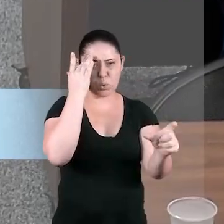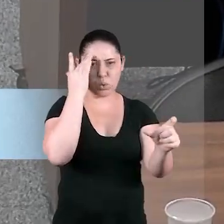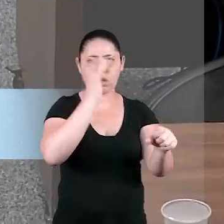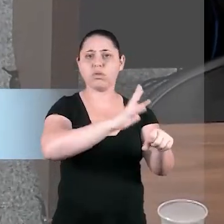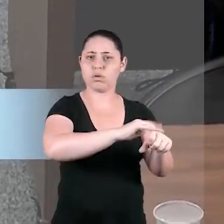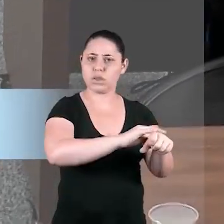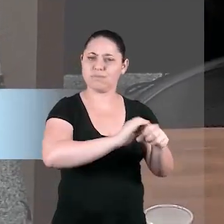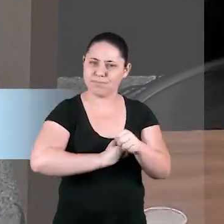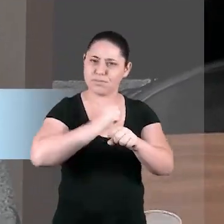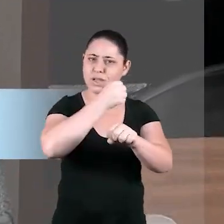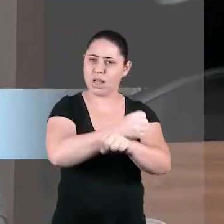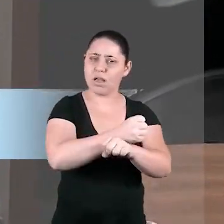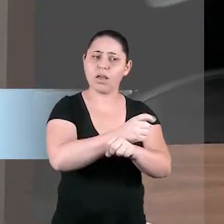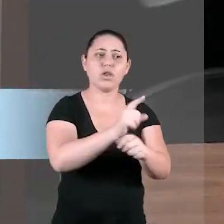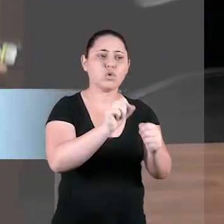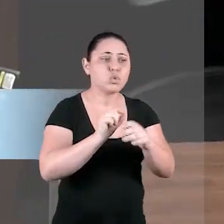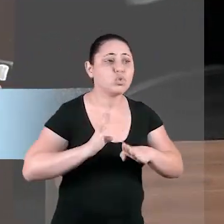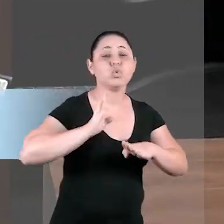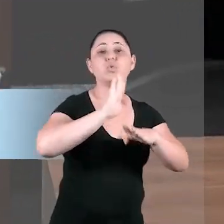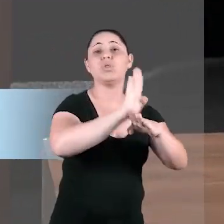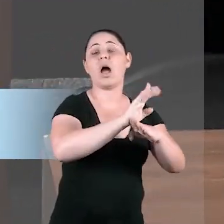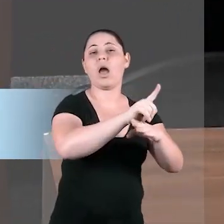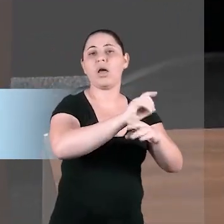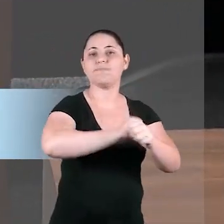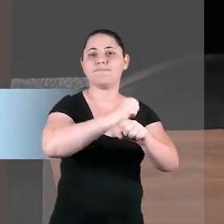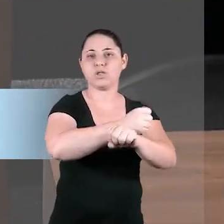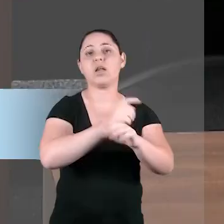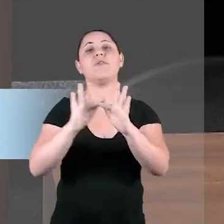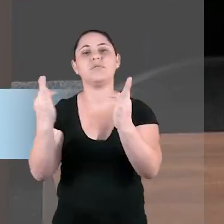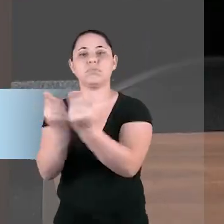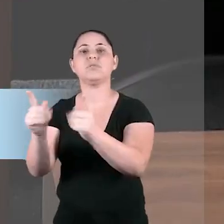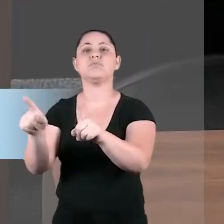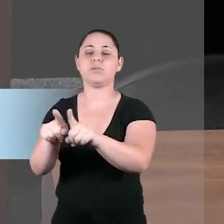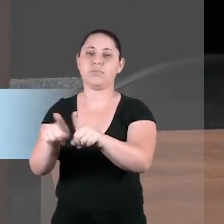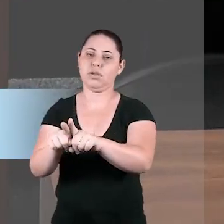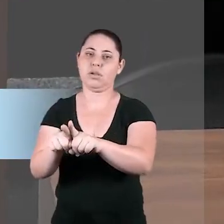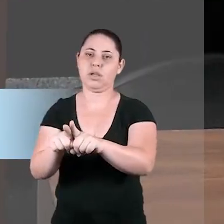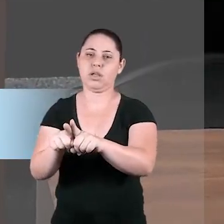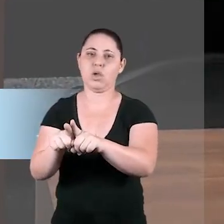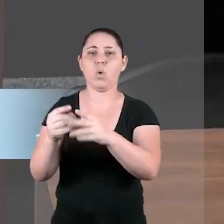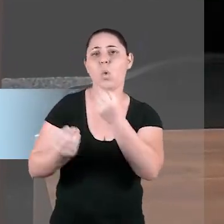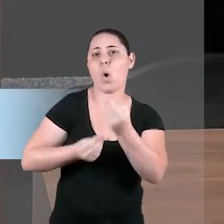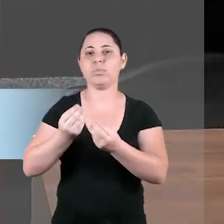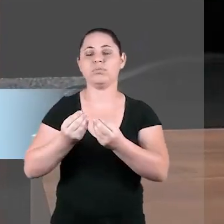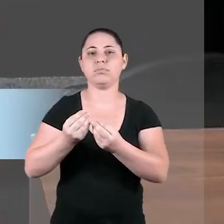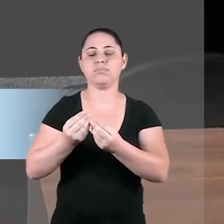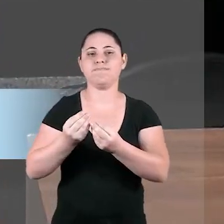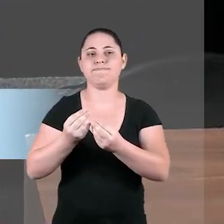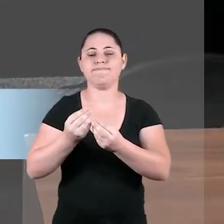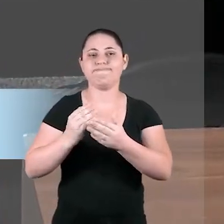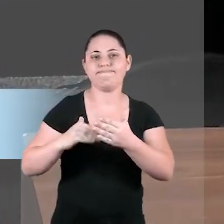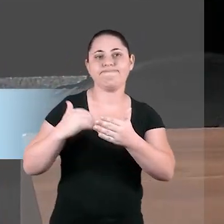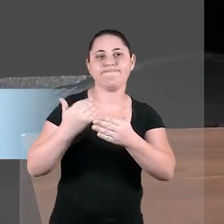precisa enfrentar, então nós vamos fazer com que ela enfrente aquilo, ela e os familiares, da forma mais